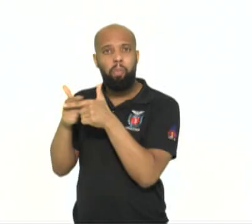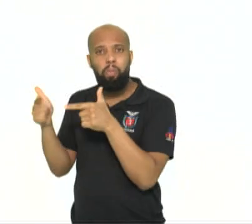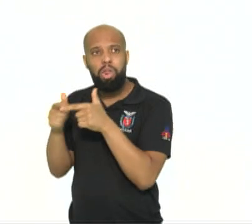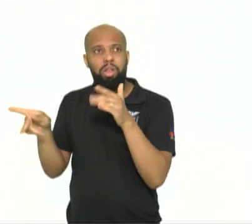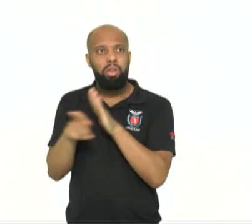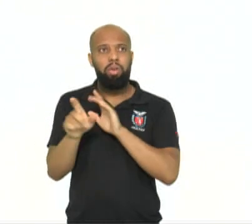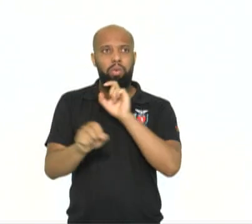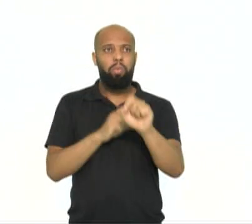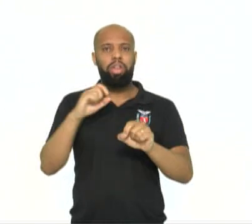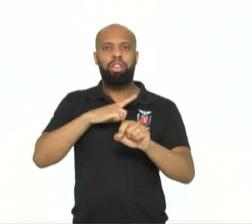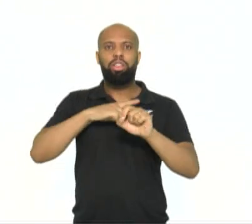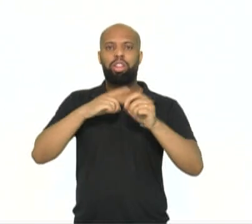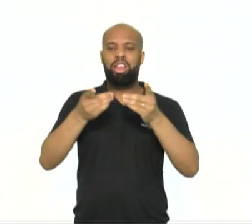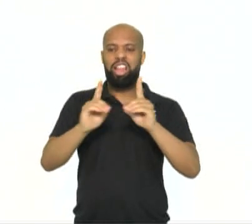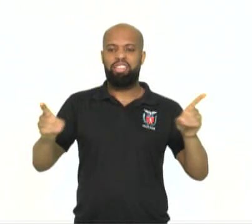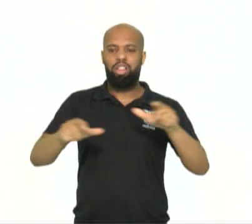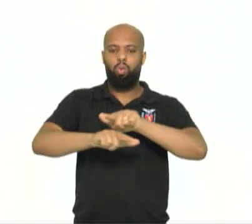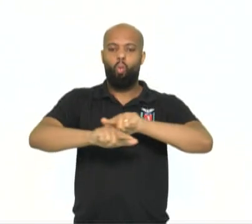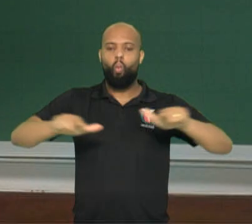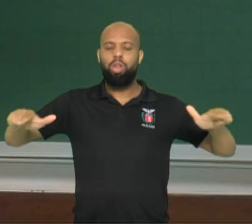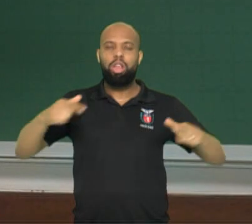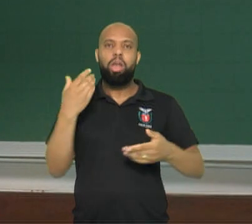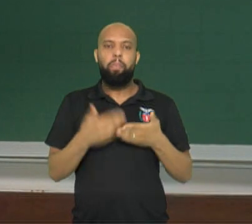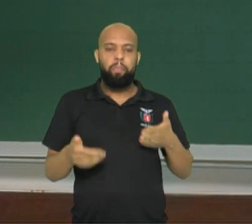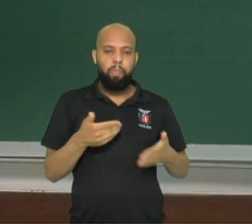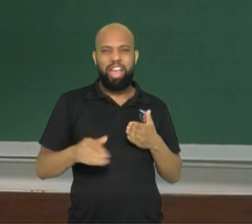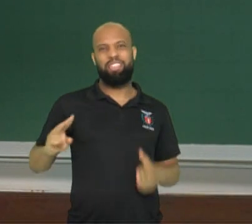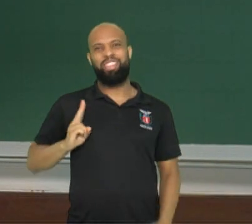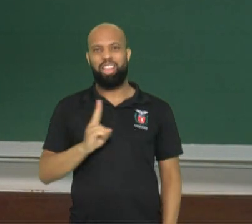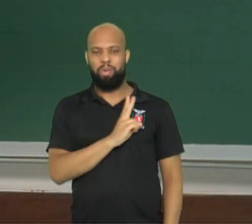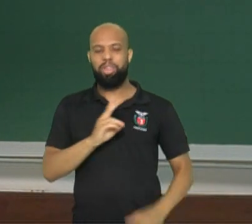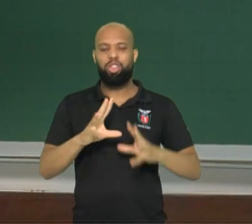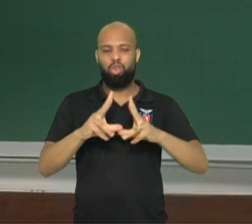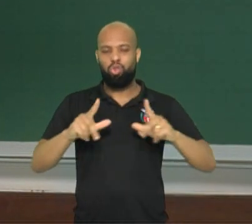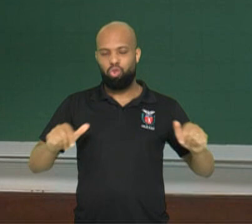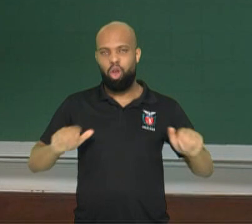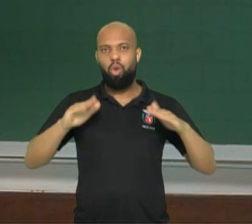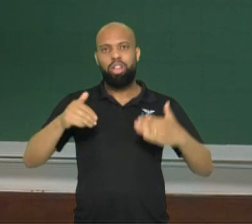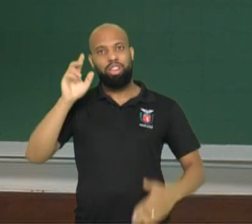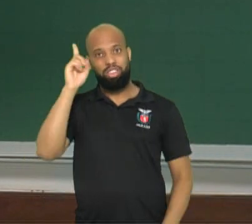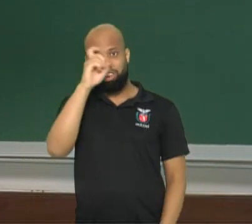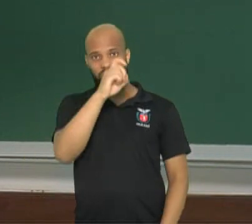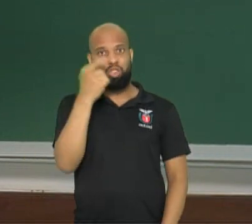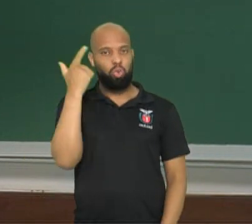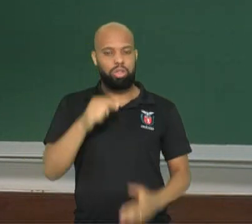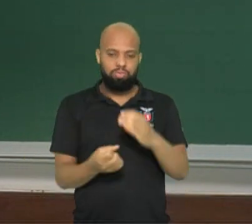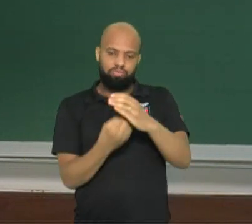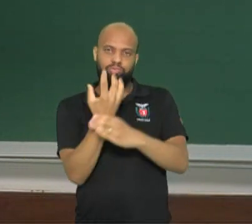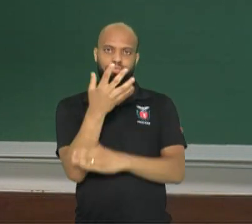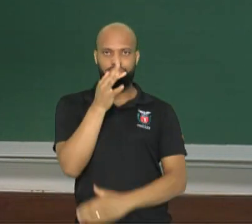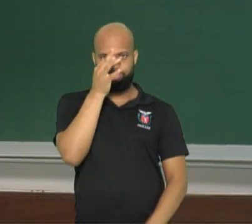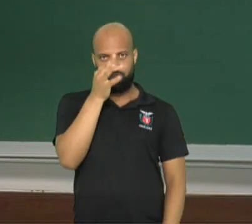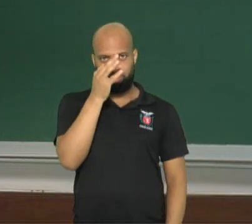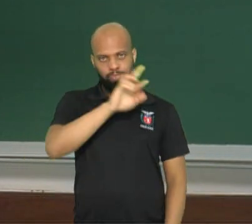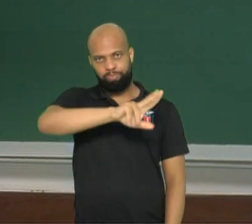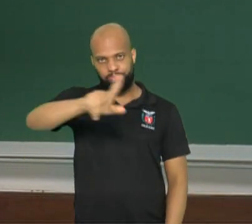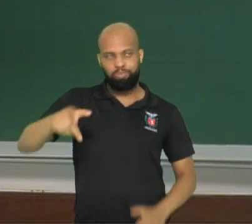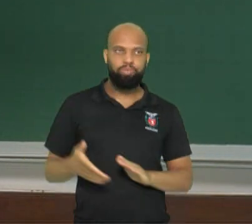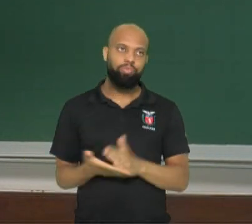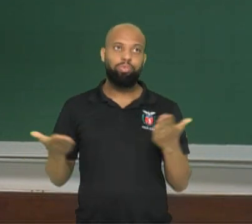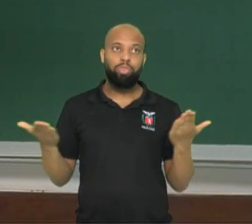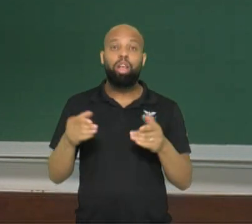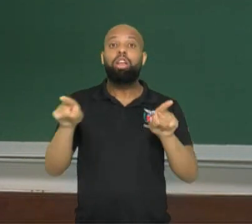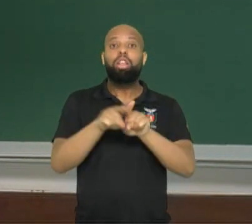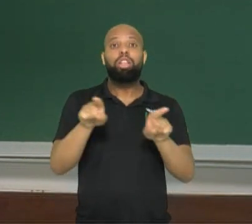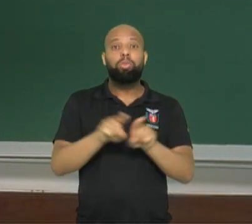de desertificação, tá? O solo perde os nutrientes e fica difícil das plantas conseguirem se desenvolver. Poluição atmosférica,